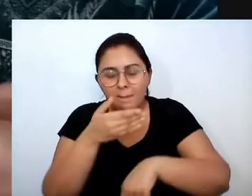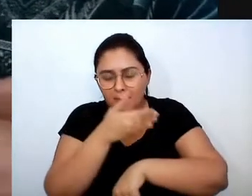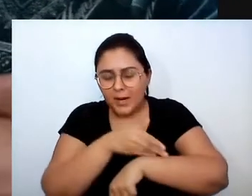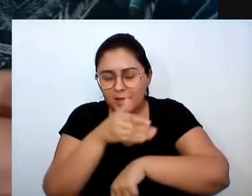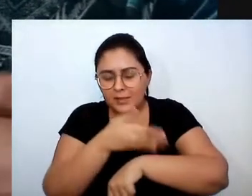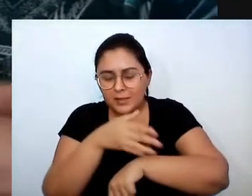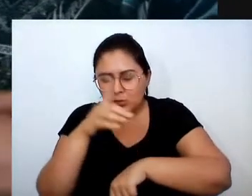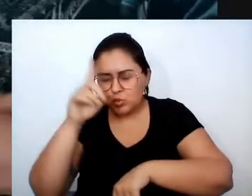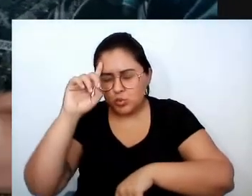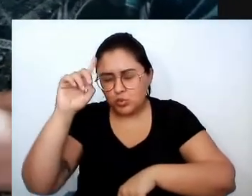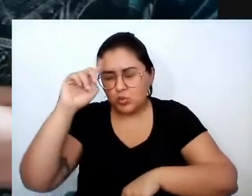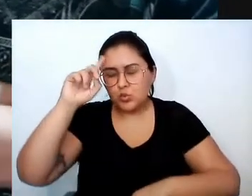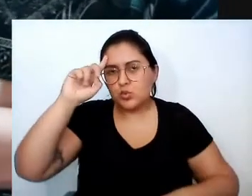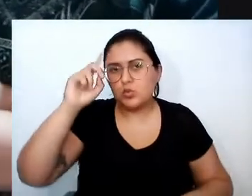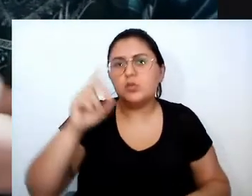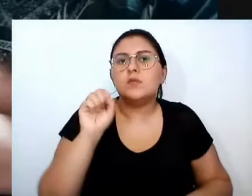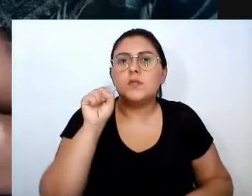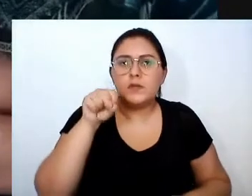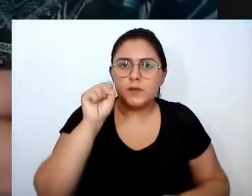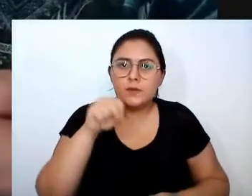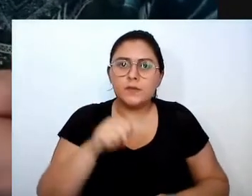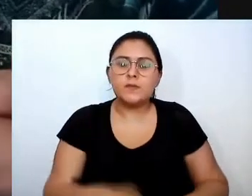Sim, Então, isso vai